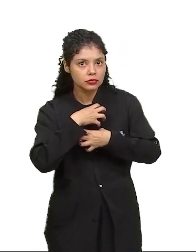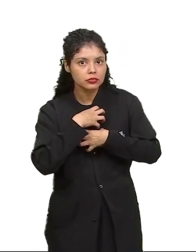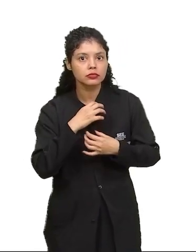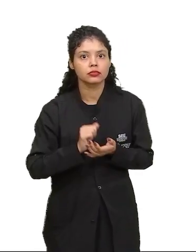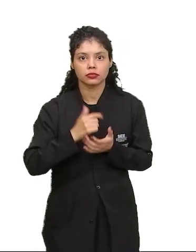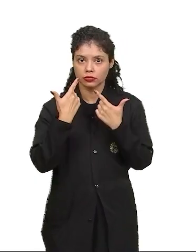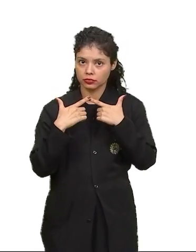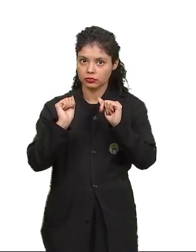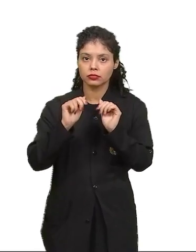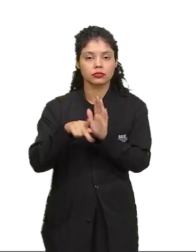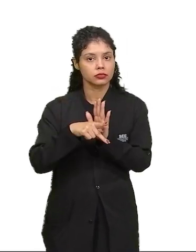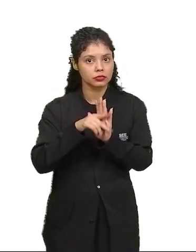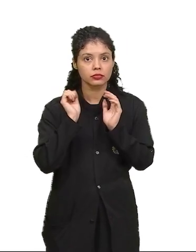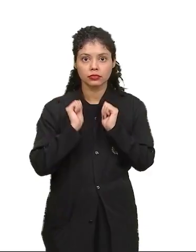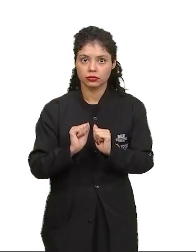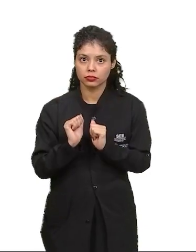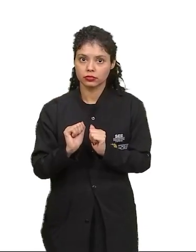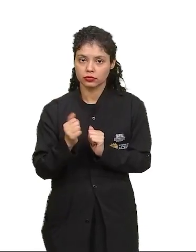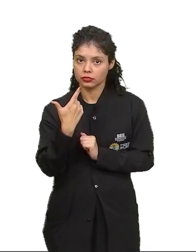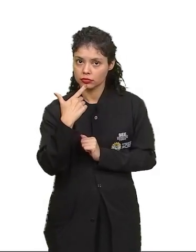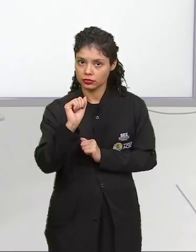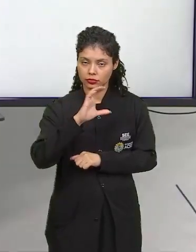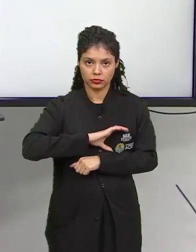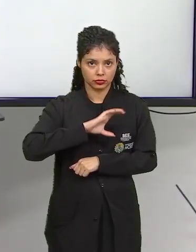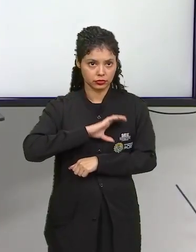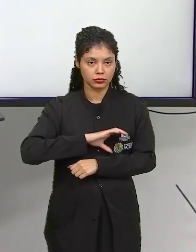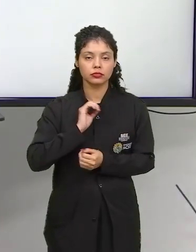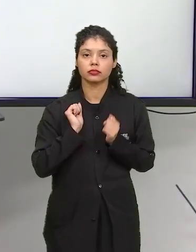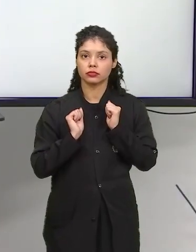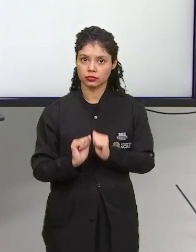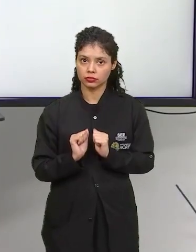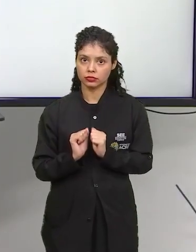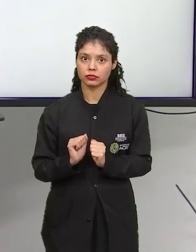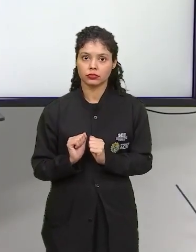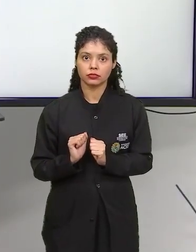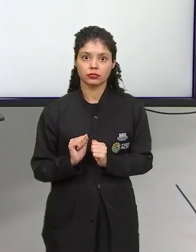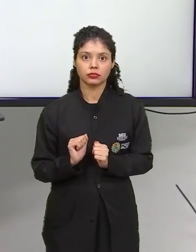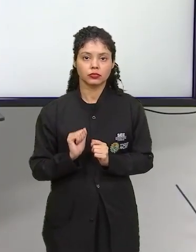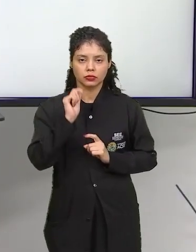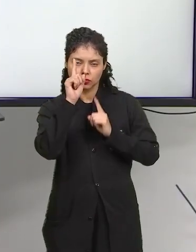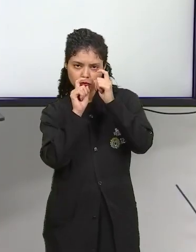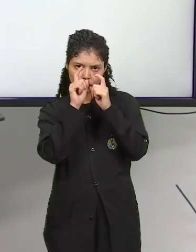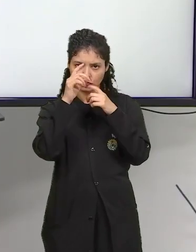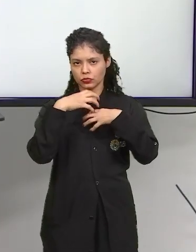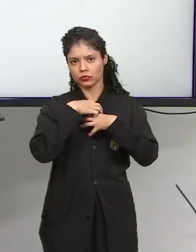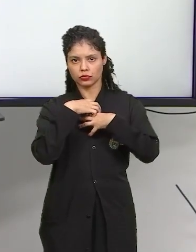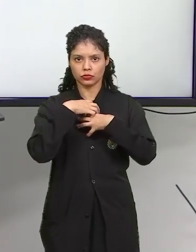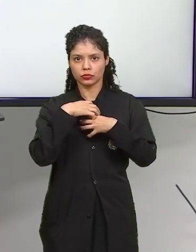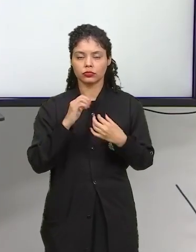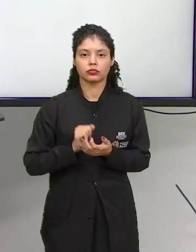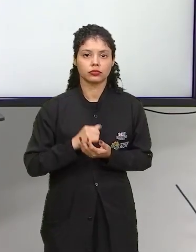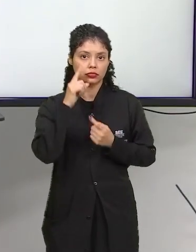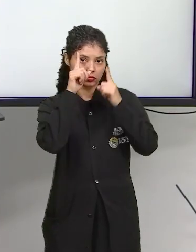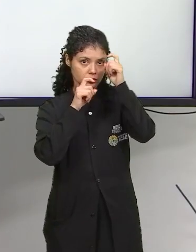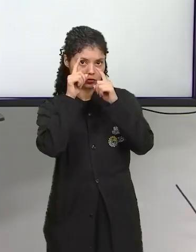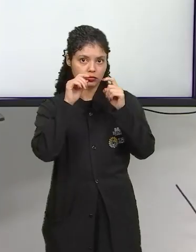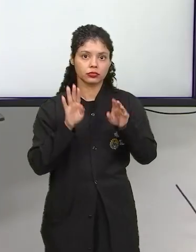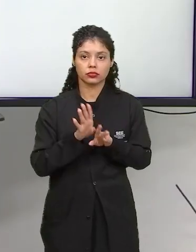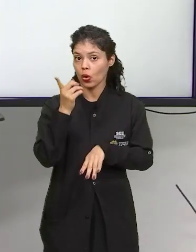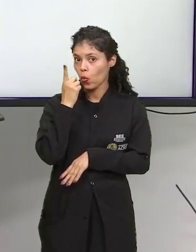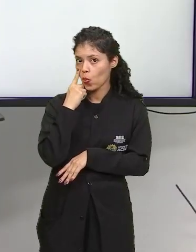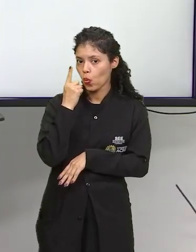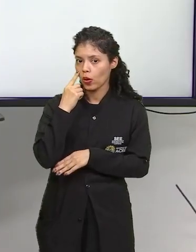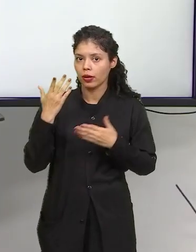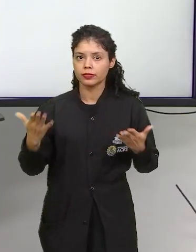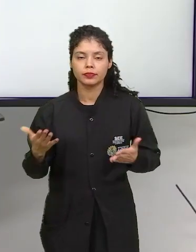Então a linguagem ela pode ser a língua portuguesa, ela pode ser um gesto, ela pode ser uma expressão, um